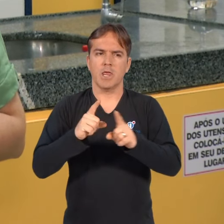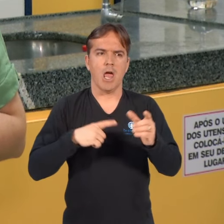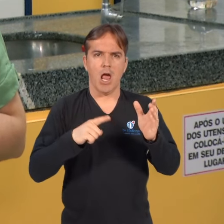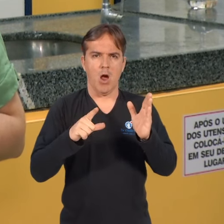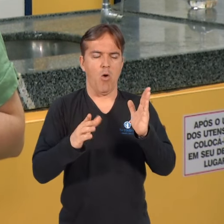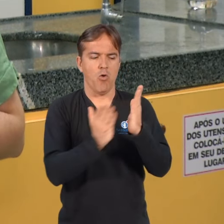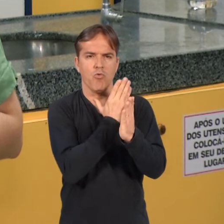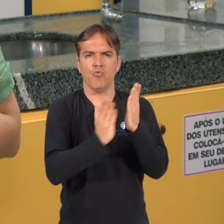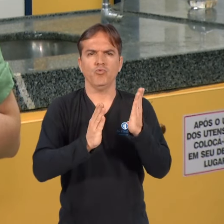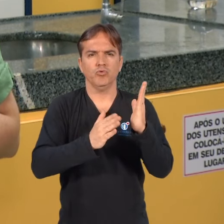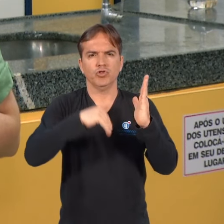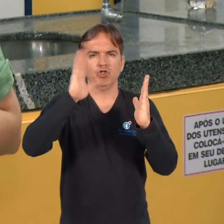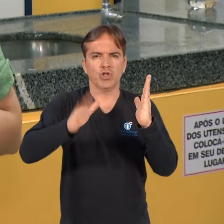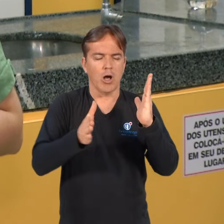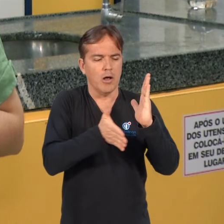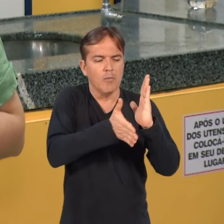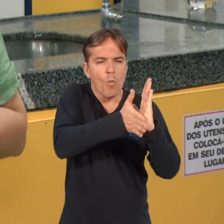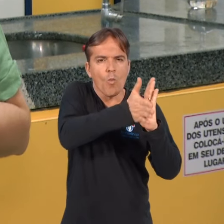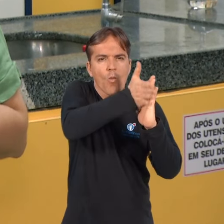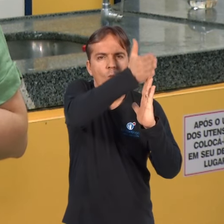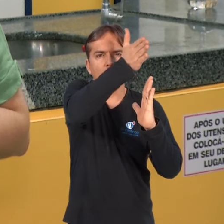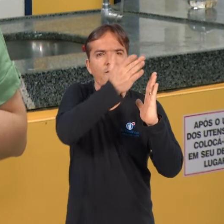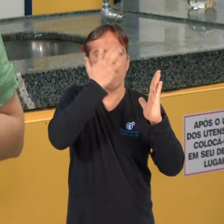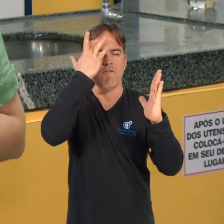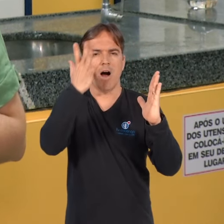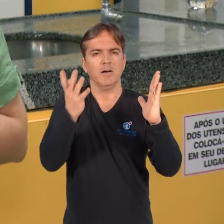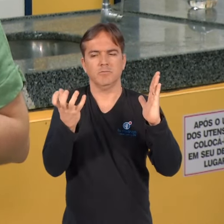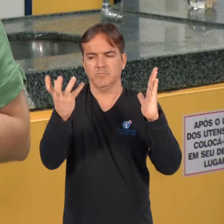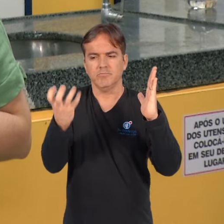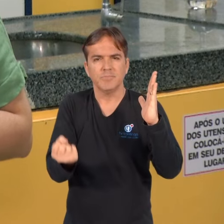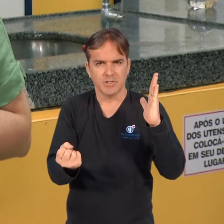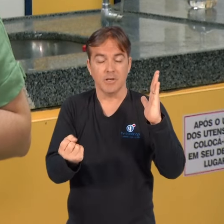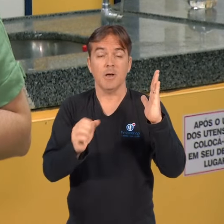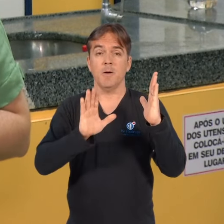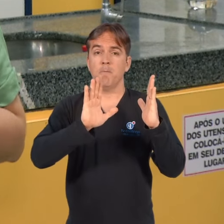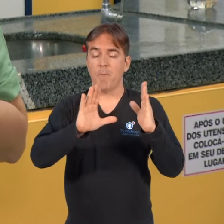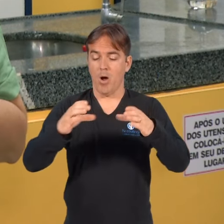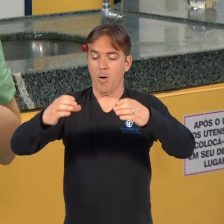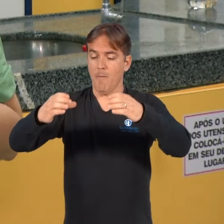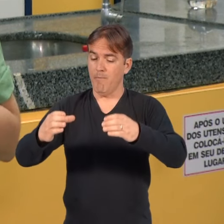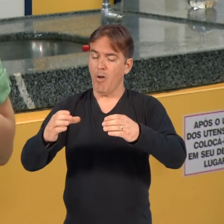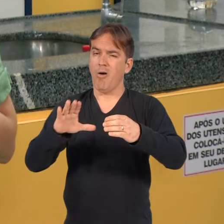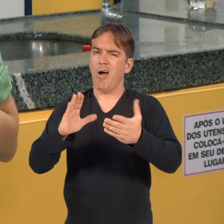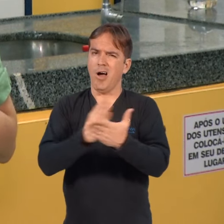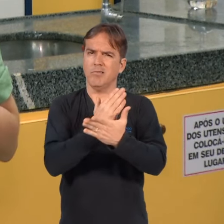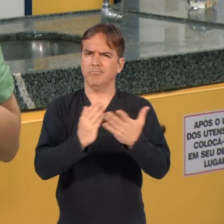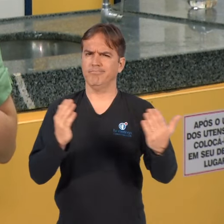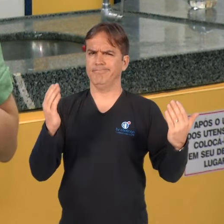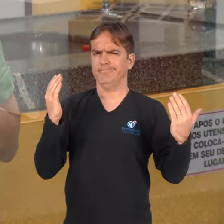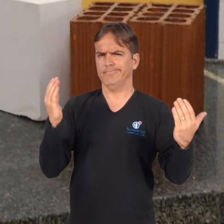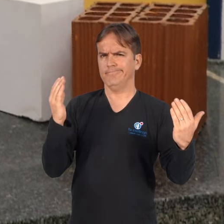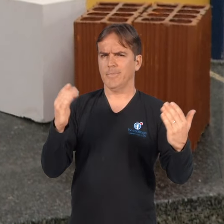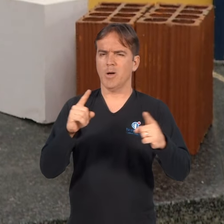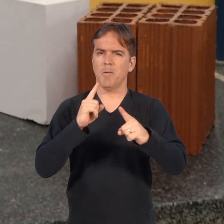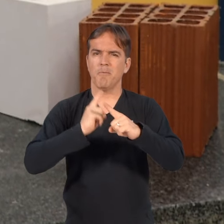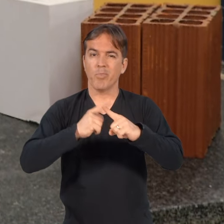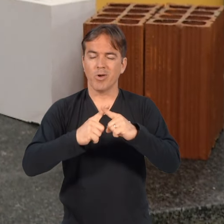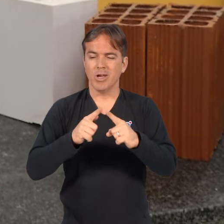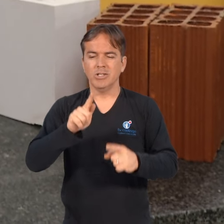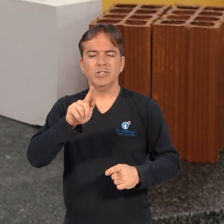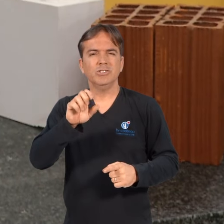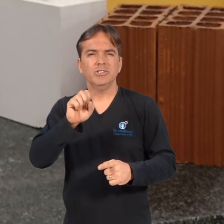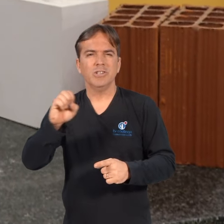bem aceito pela população. Mas em relação ao bloco, ele ainda apresenta uma certa resistência porque as pessoas associam o